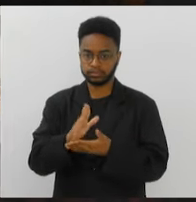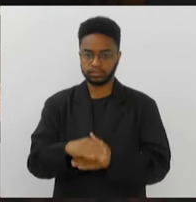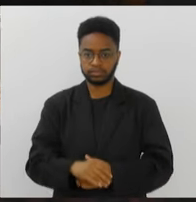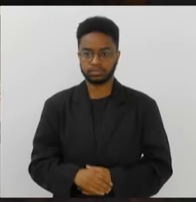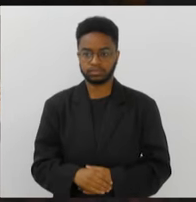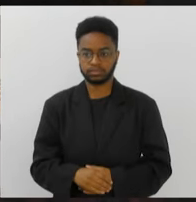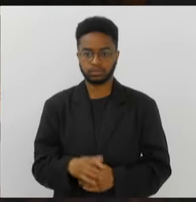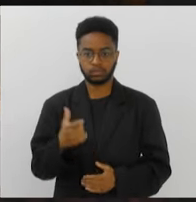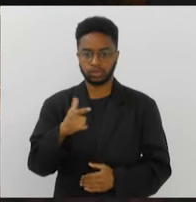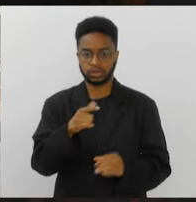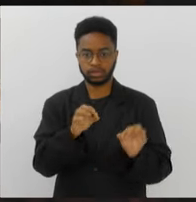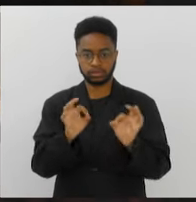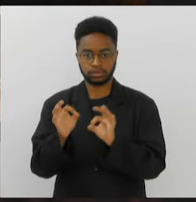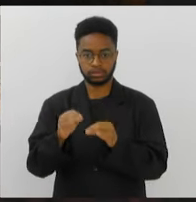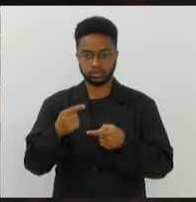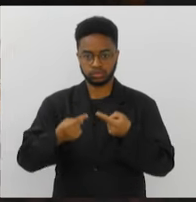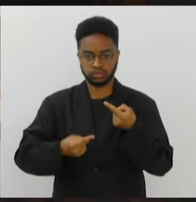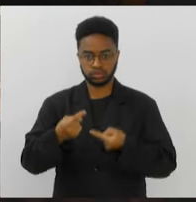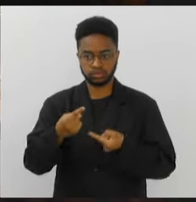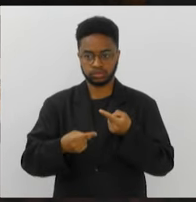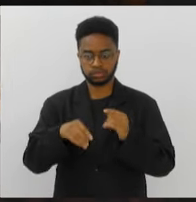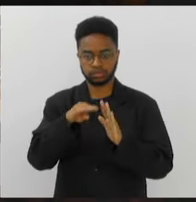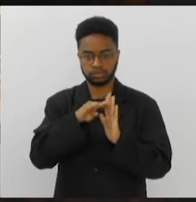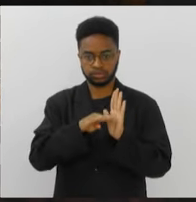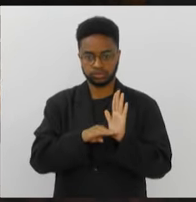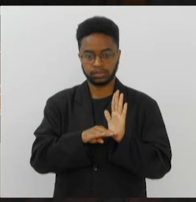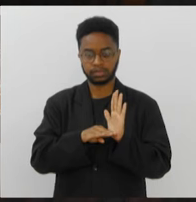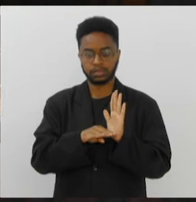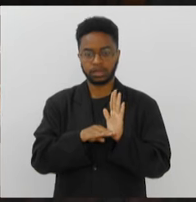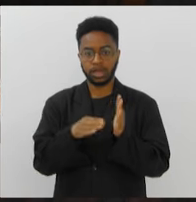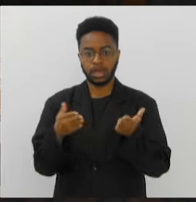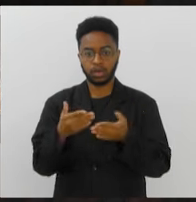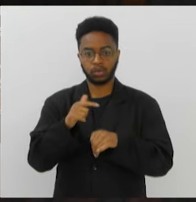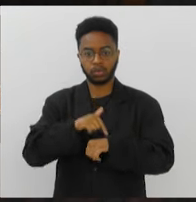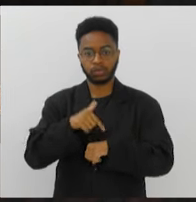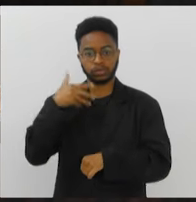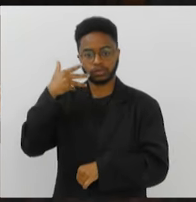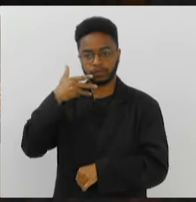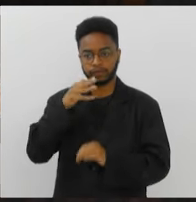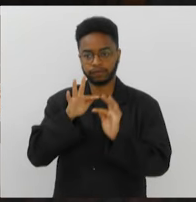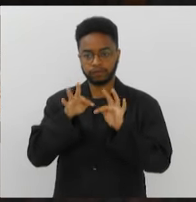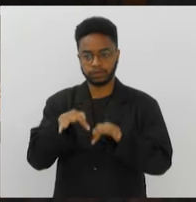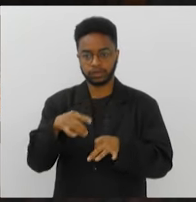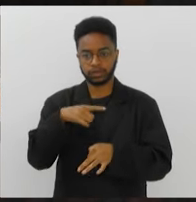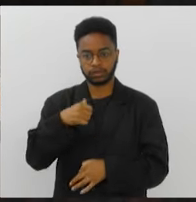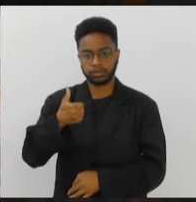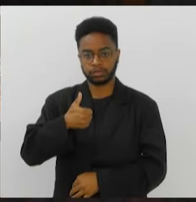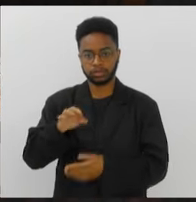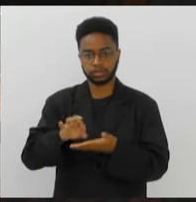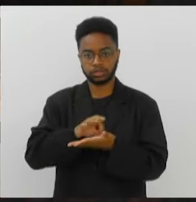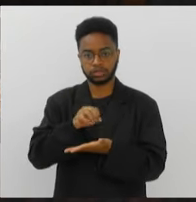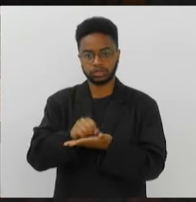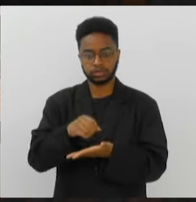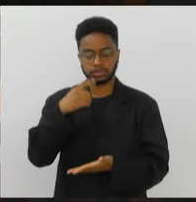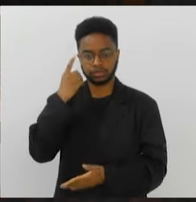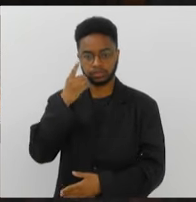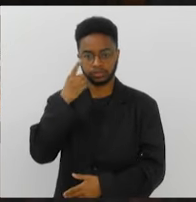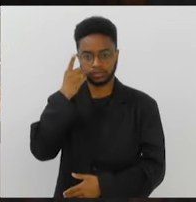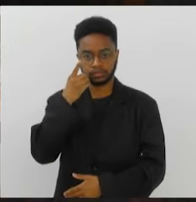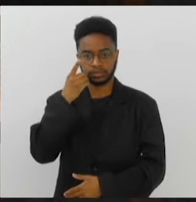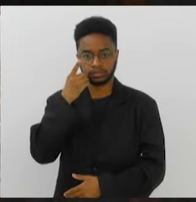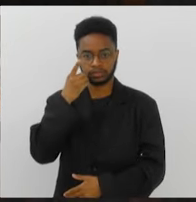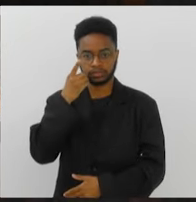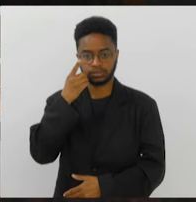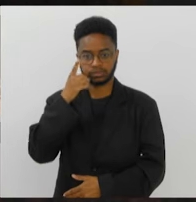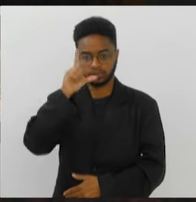Aprovado. Nada mais havendo a tratar na ordem do dia, passa-se ao expediente final com o primeiro orador inscrito, o nobre